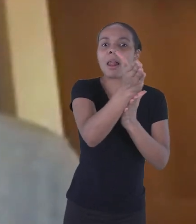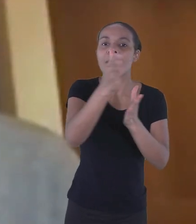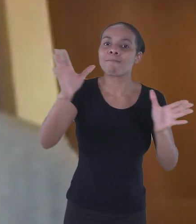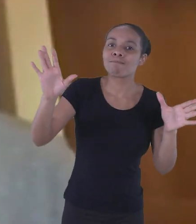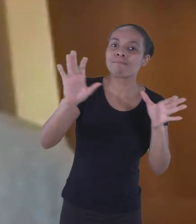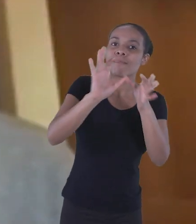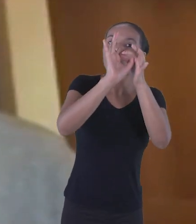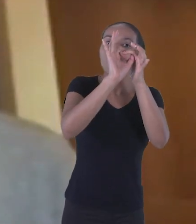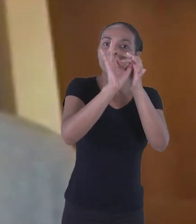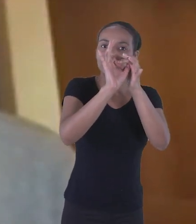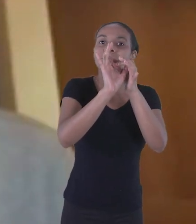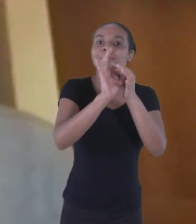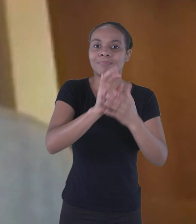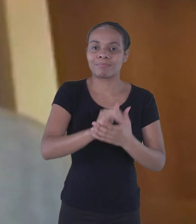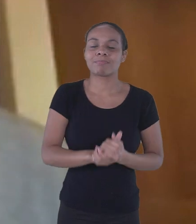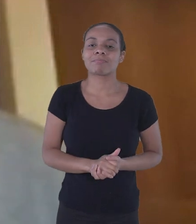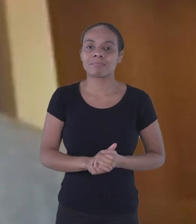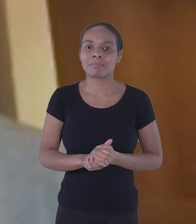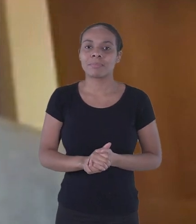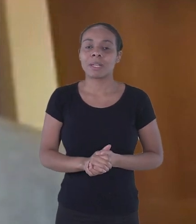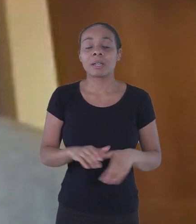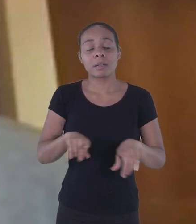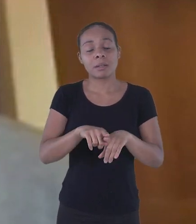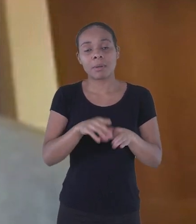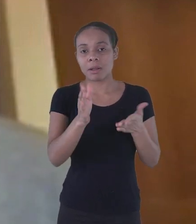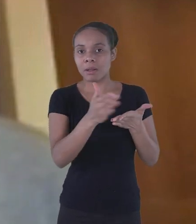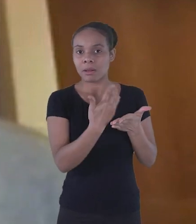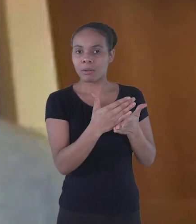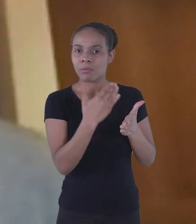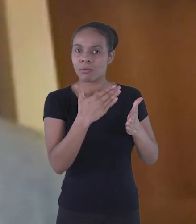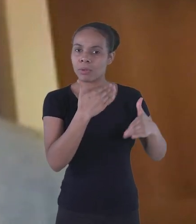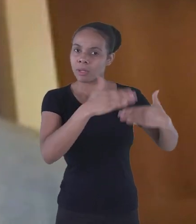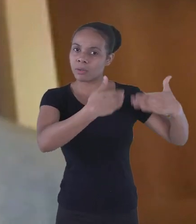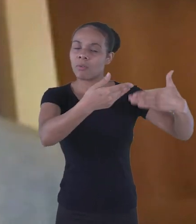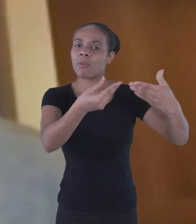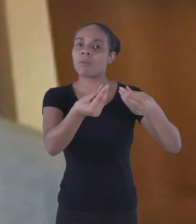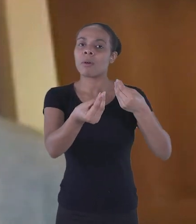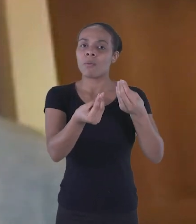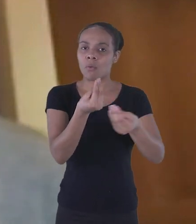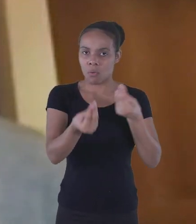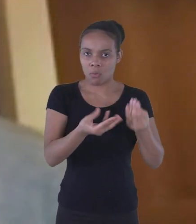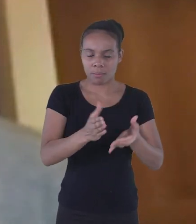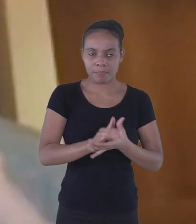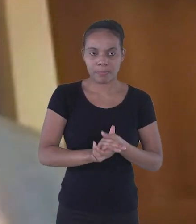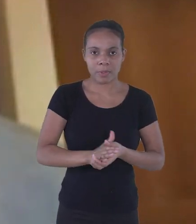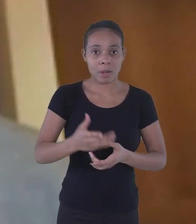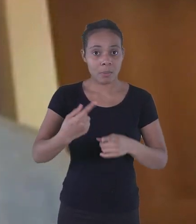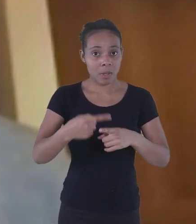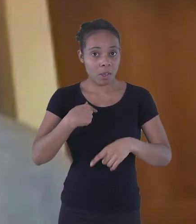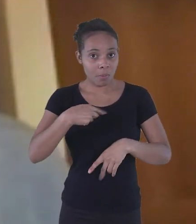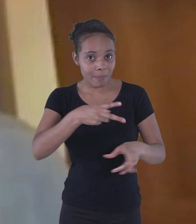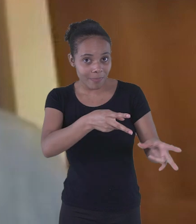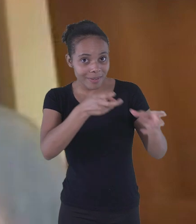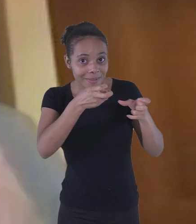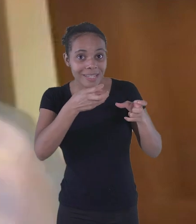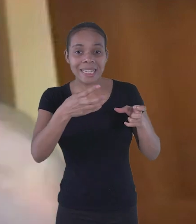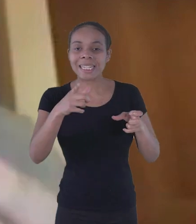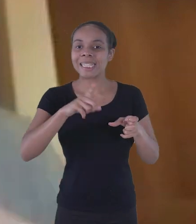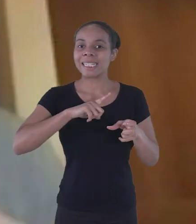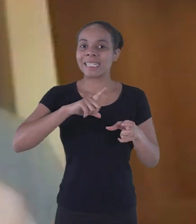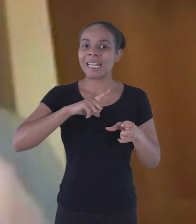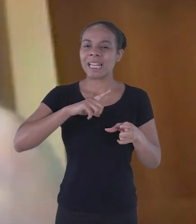livro que outro dia eu brinquei e falei que tem um estilo literário de uma espiral melancólica. Ela